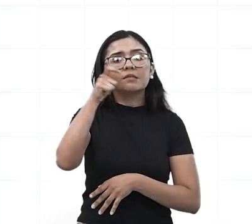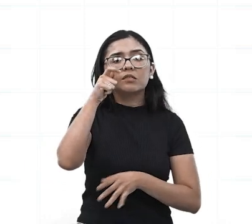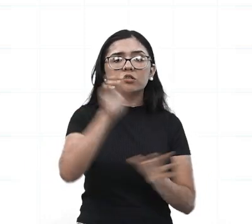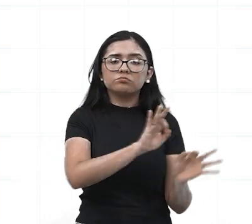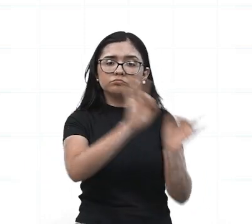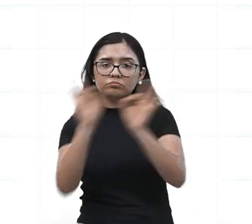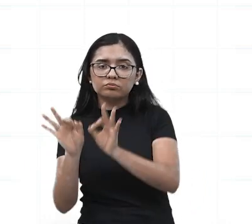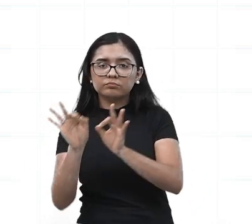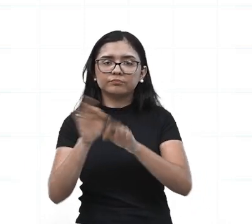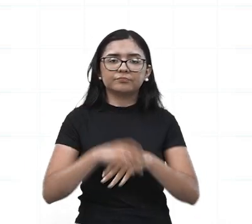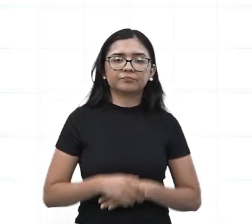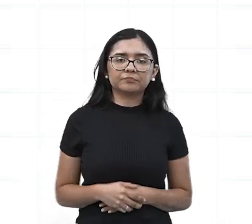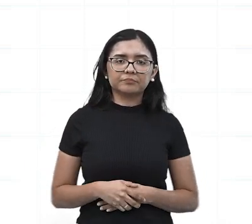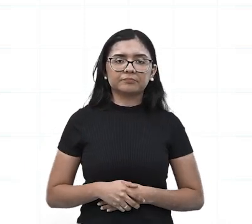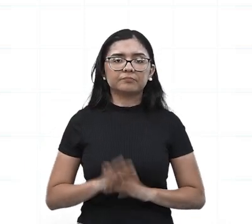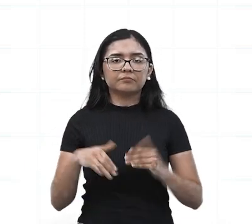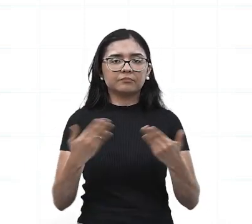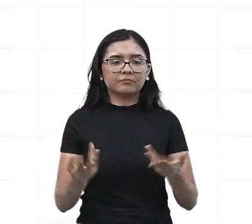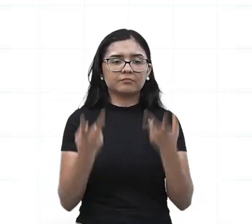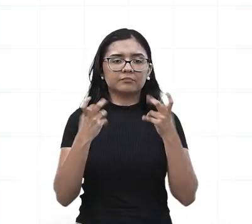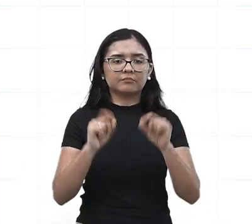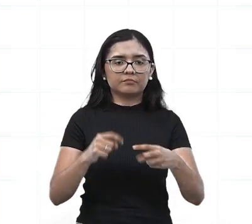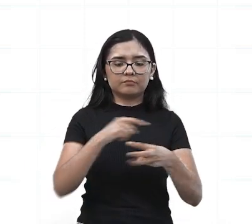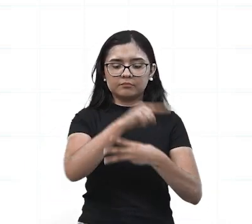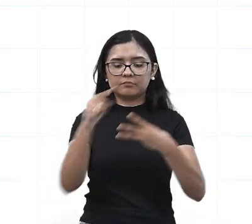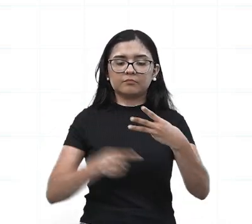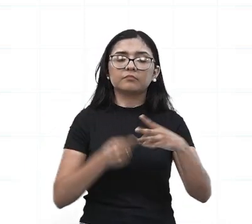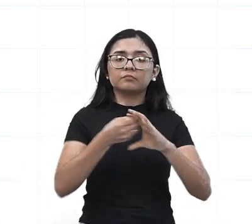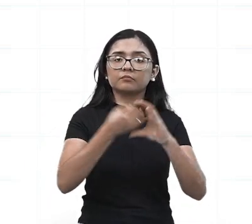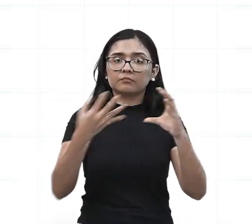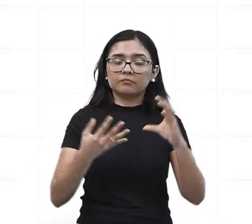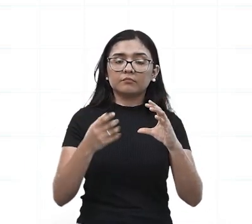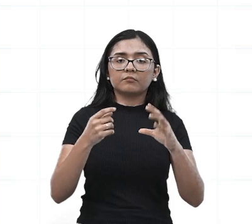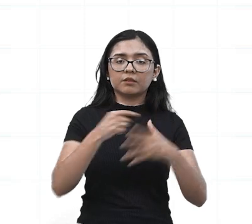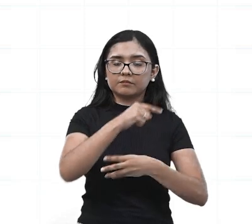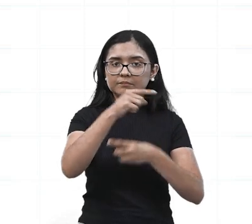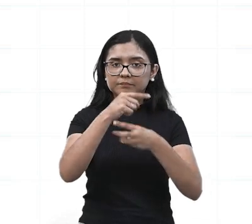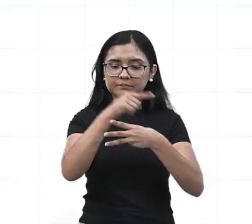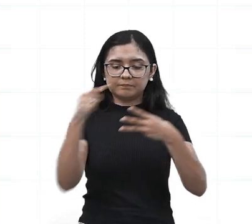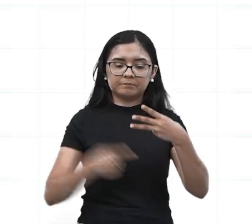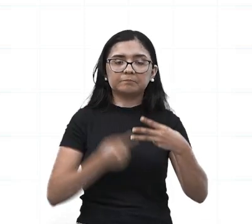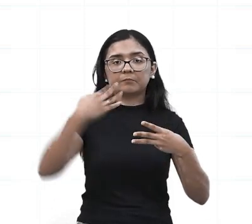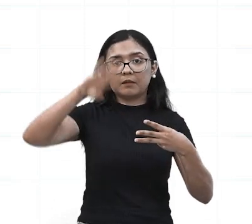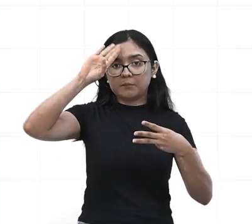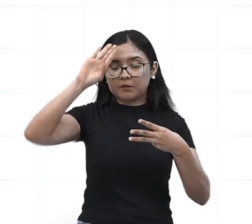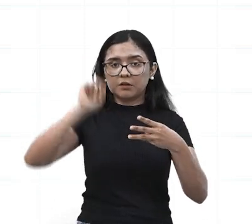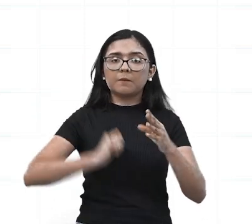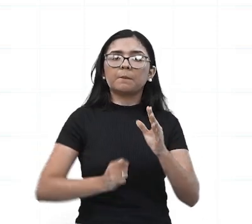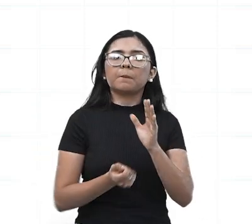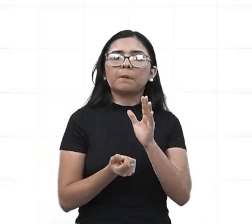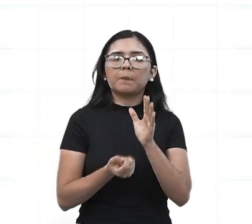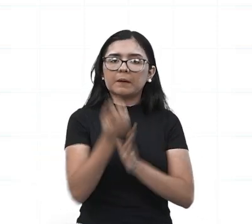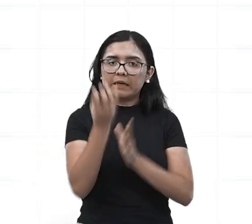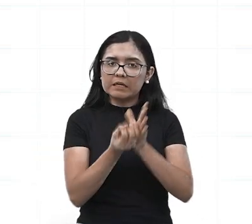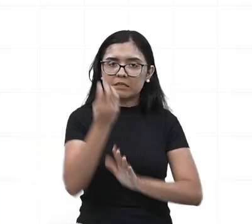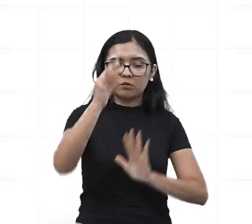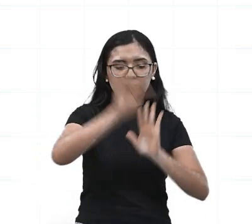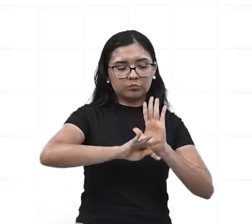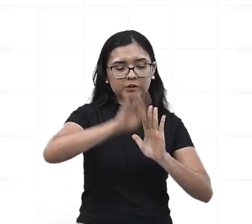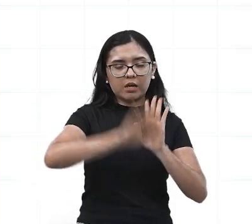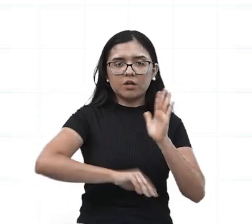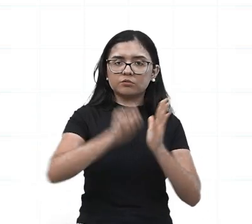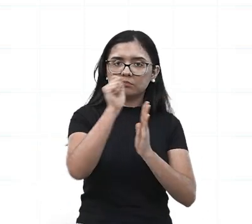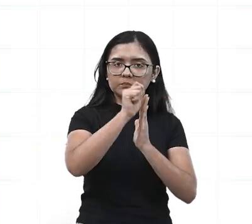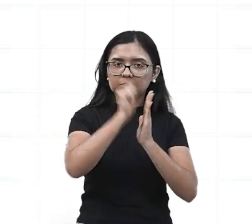o que vê a obra de arte. Então aí a gente apresenta 3 elementos para você. A dramaturgia, que é a arte de escrever essas peças de teatro,